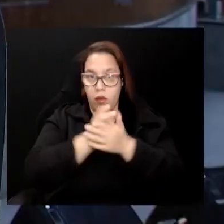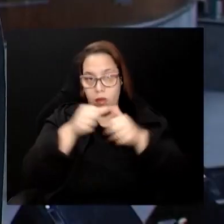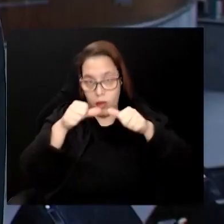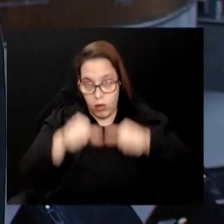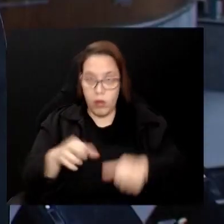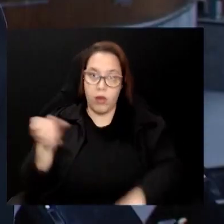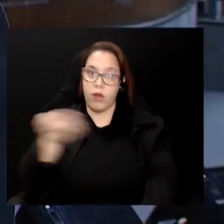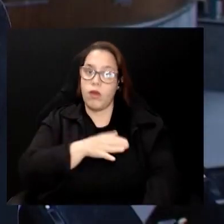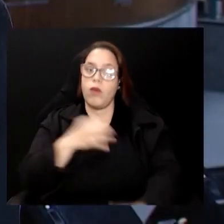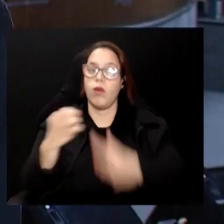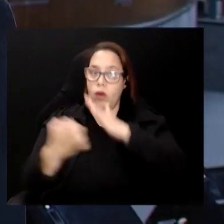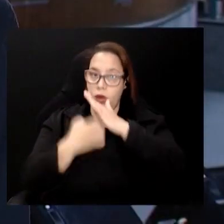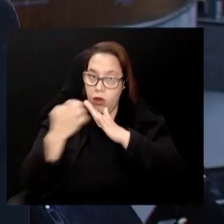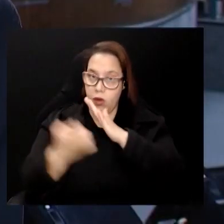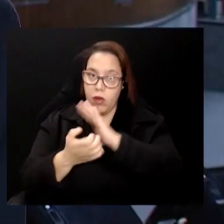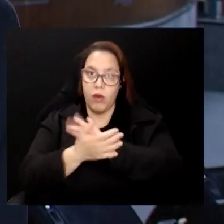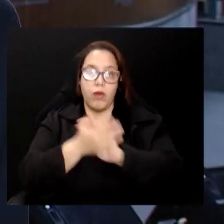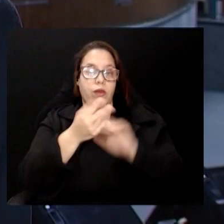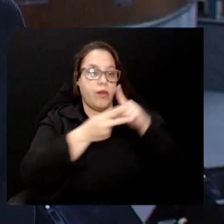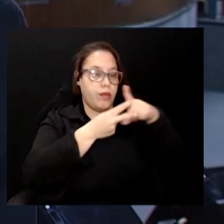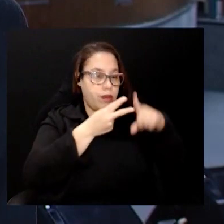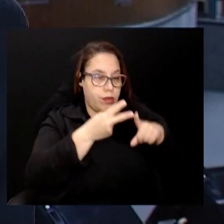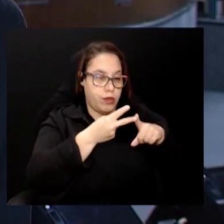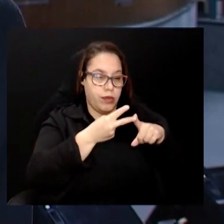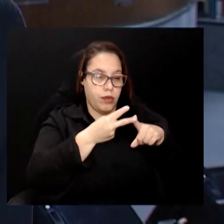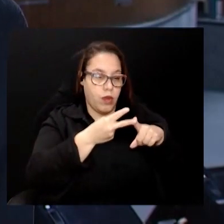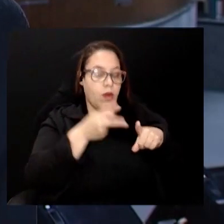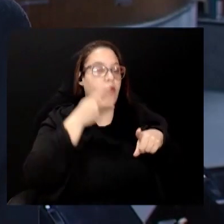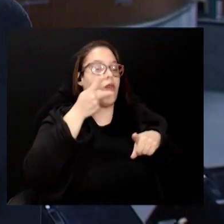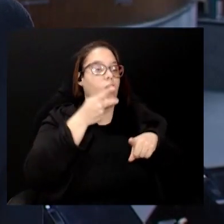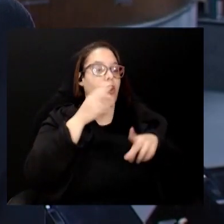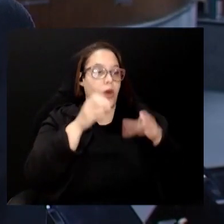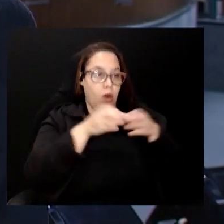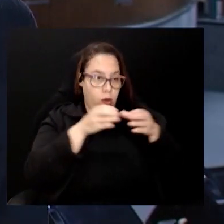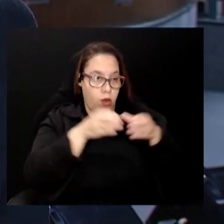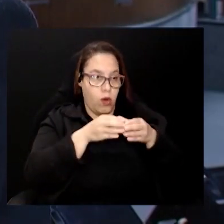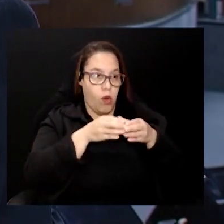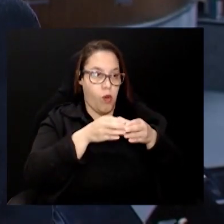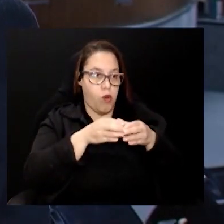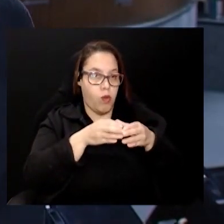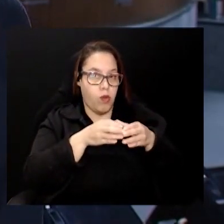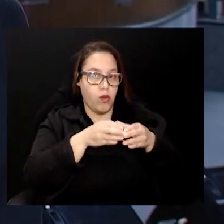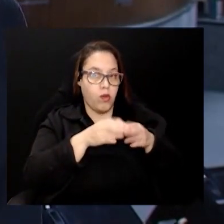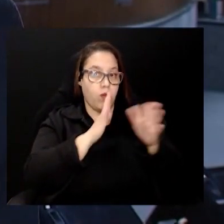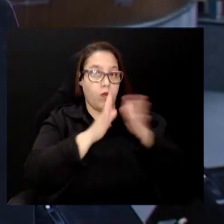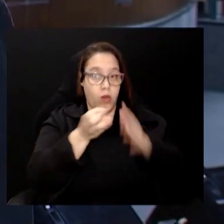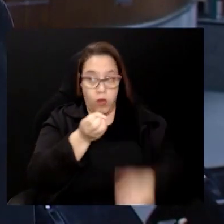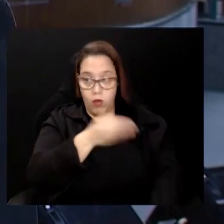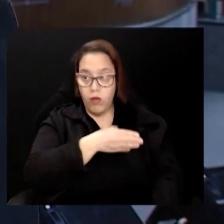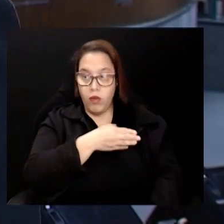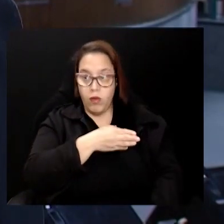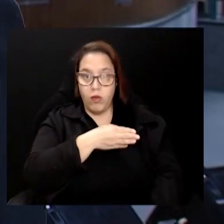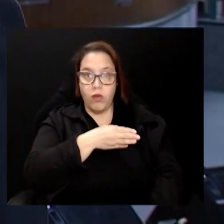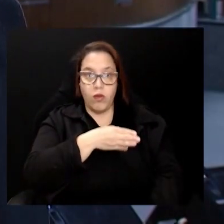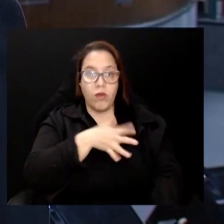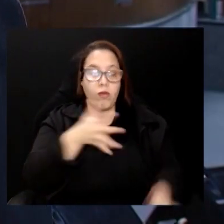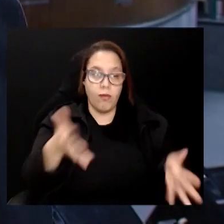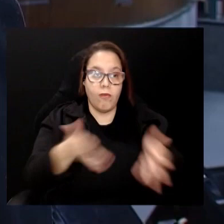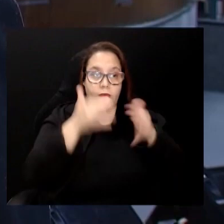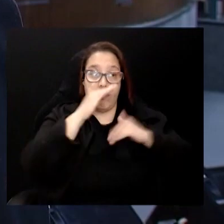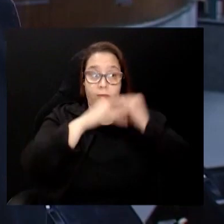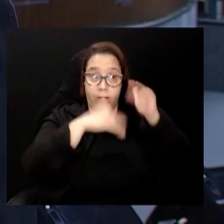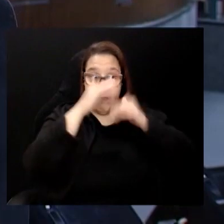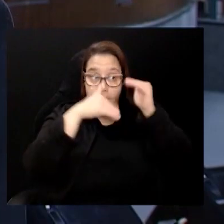empresas. 2 pontos que nós vamos tocar, porque a comissão nesse ponto novo, que é fomentar o desenvolvimento, que